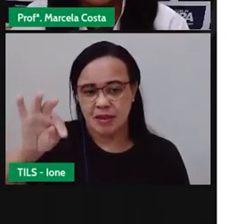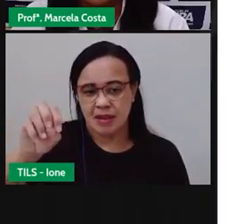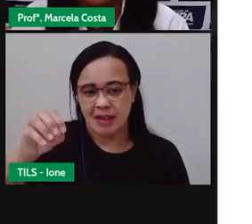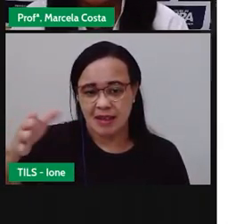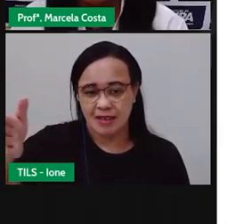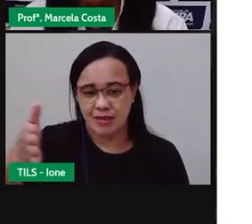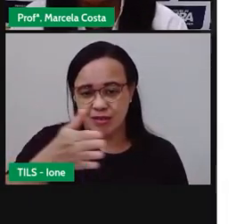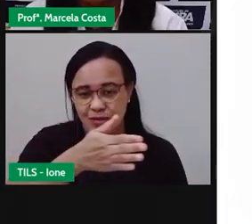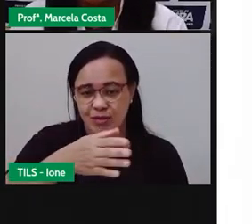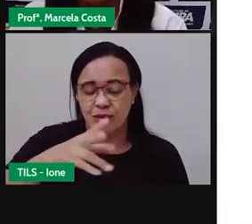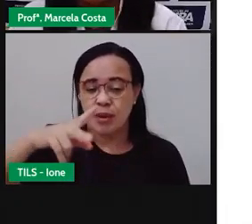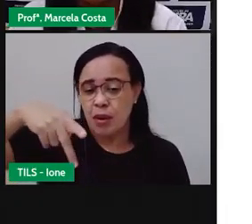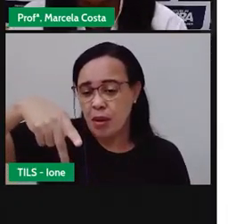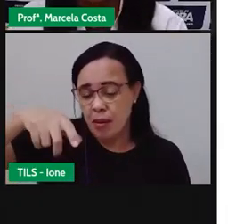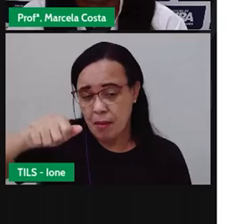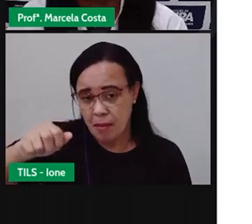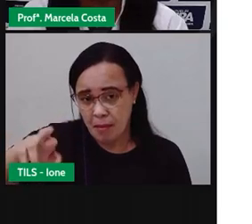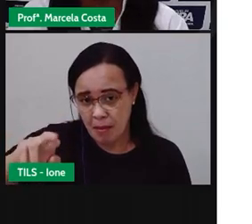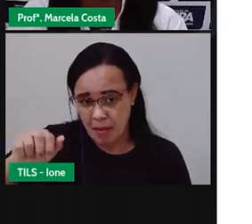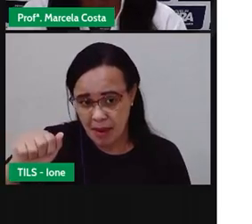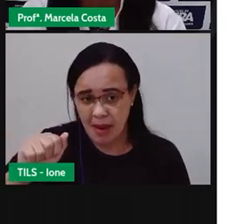tristes.